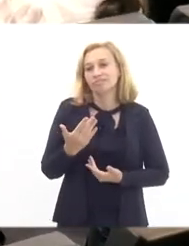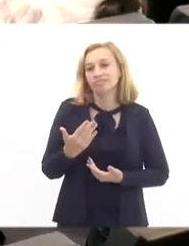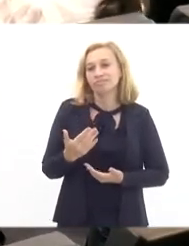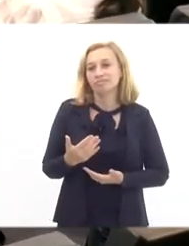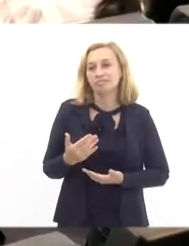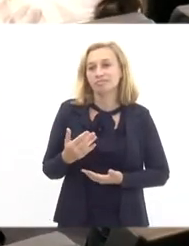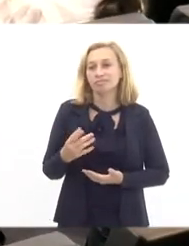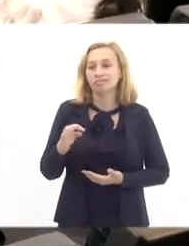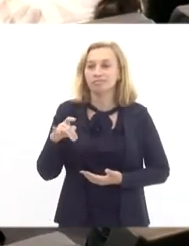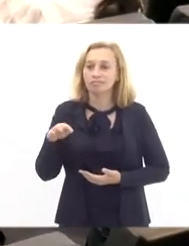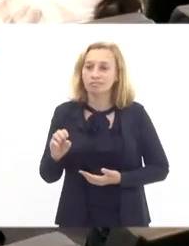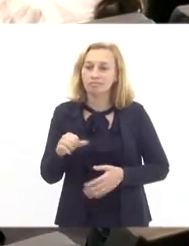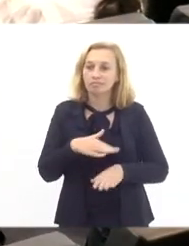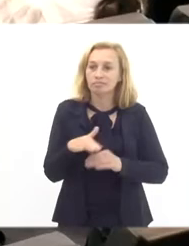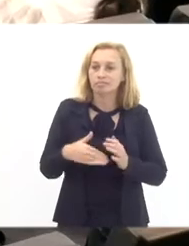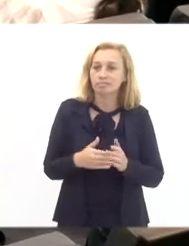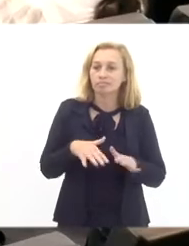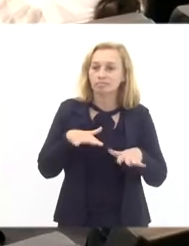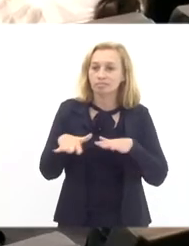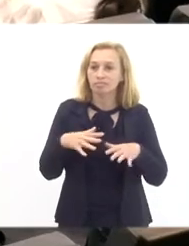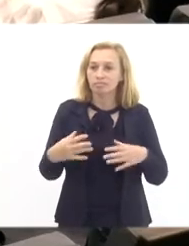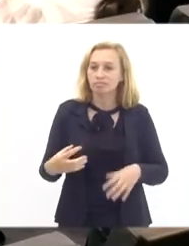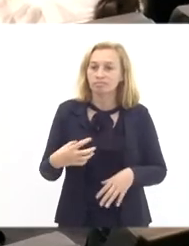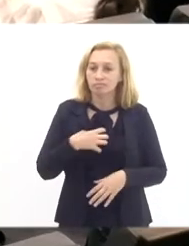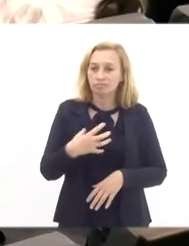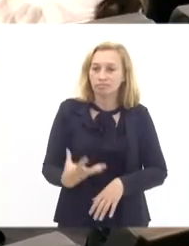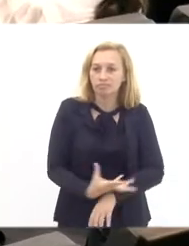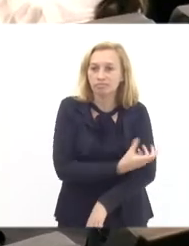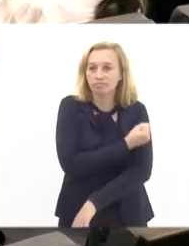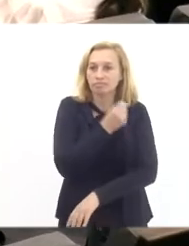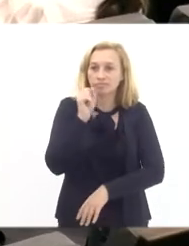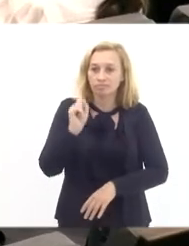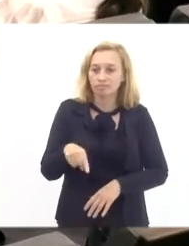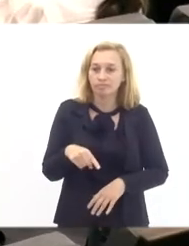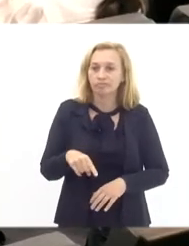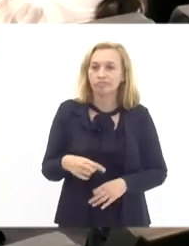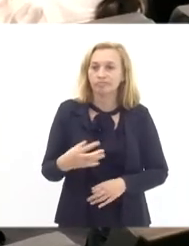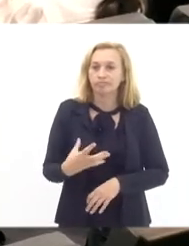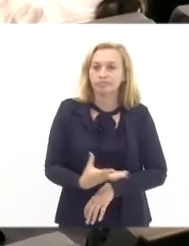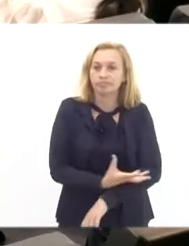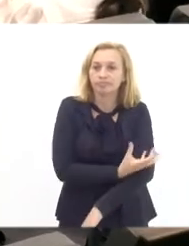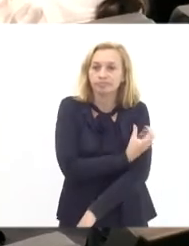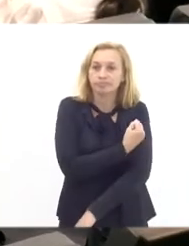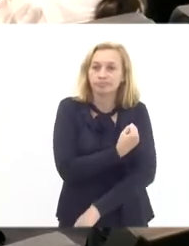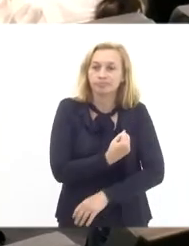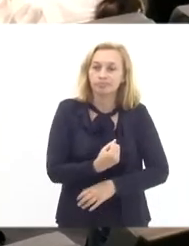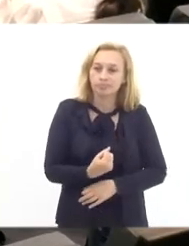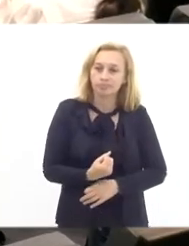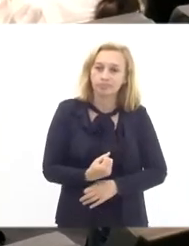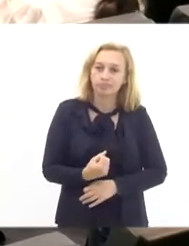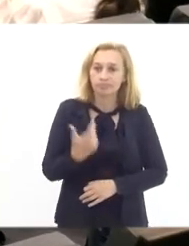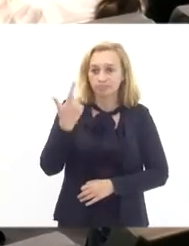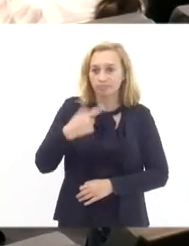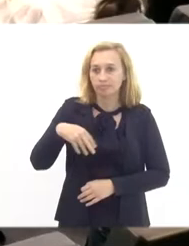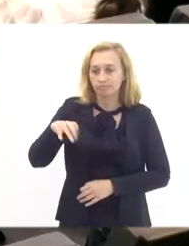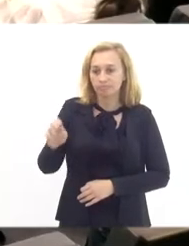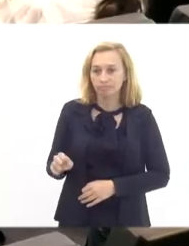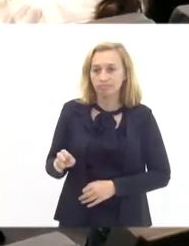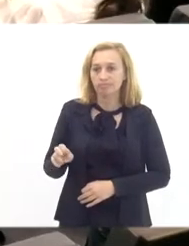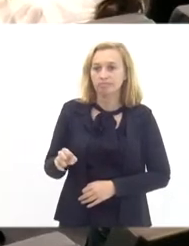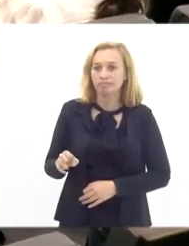movimento, porque o que a gente sente aqui hoje é emoção, né? A emoção, Ronaldo, eu sou mãe Márcia de